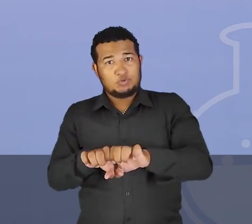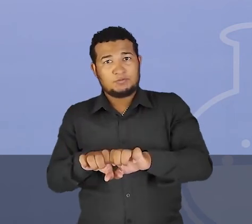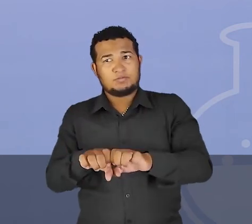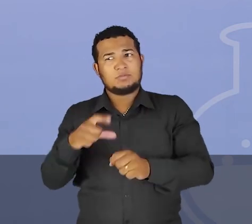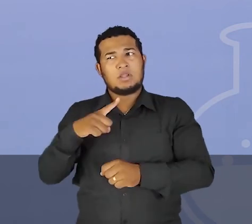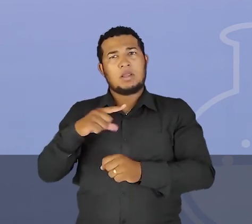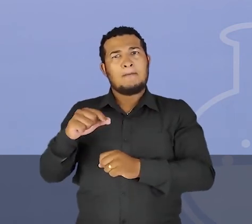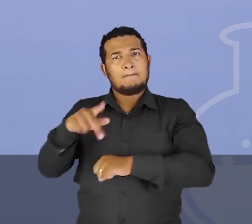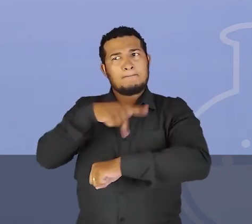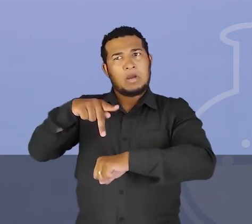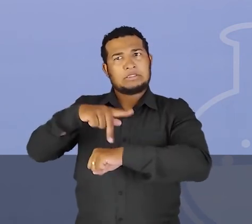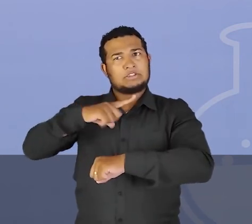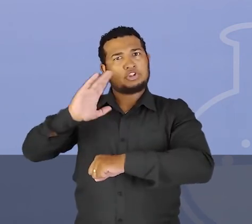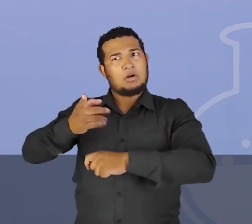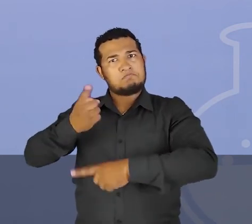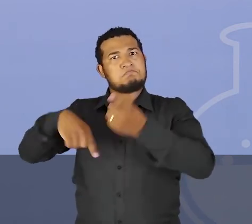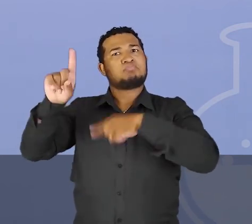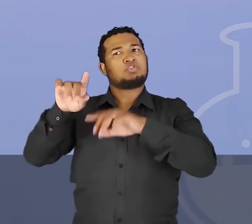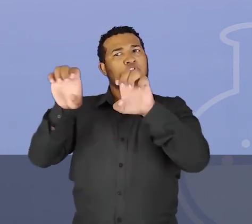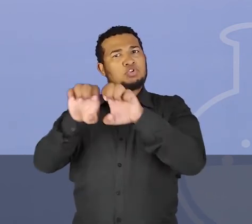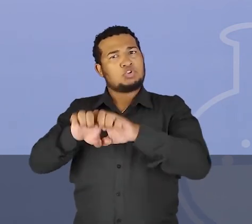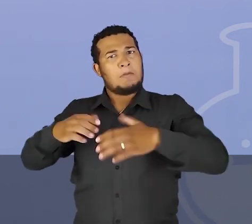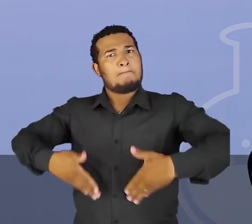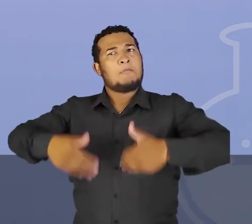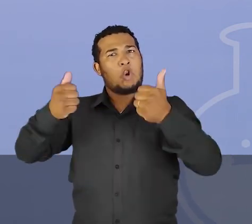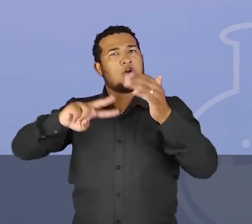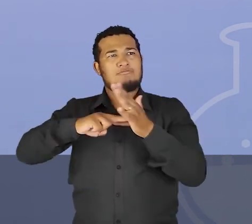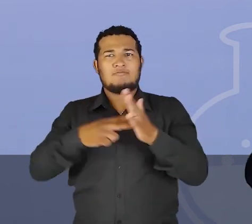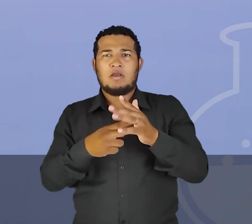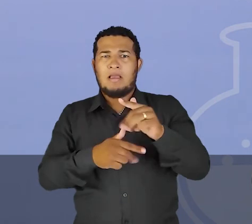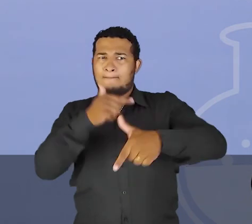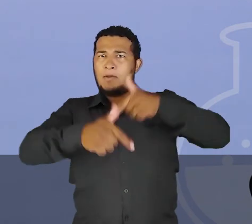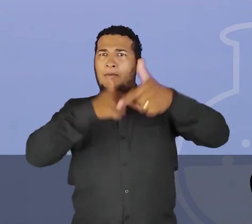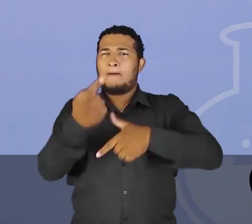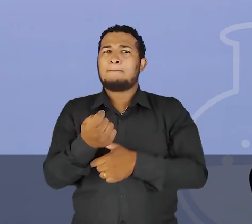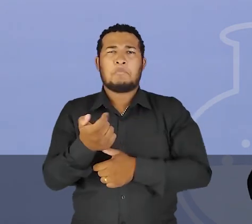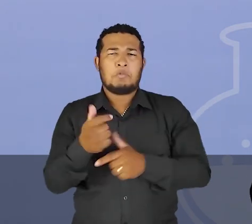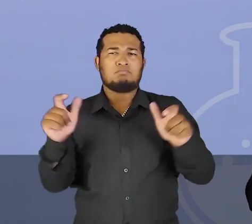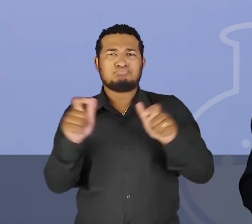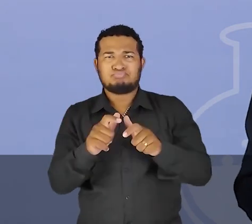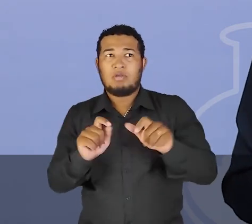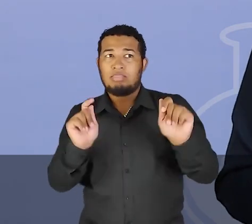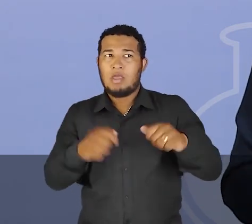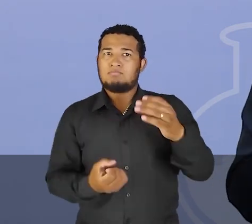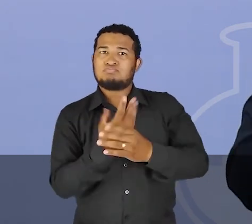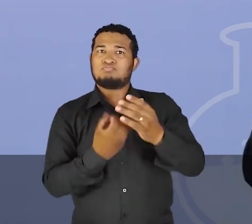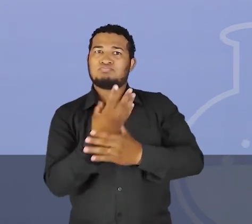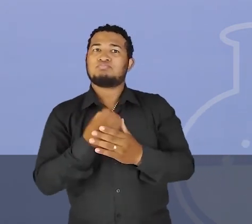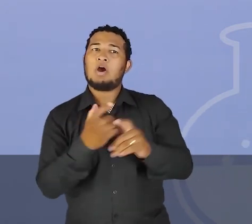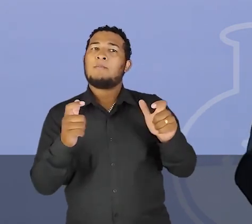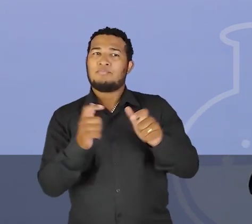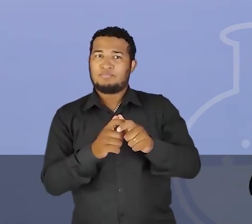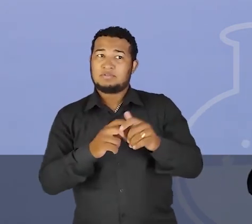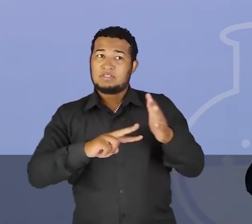mais desenvolvidos têm uma infraestrutura melhor, reduz mão de obra e aumenta a produção. Países menos desenvolvidos